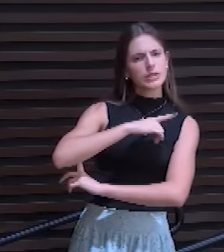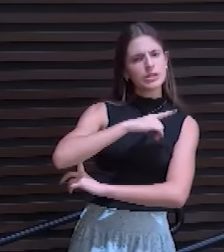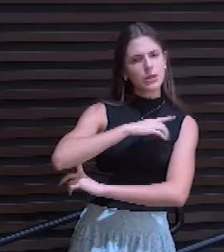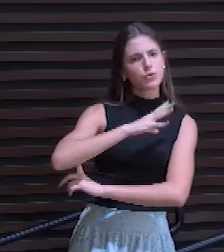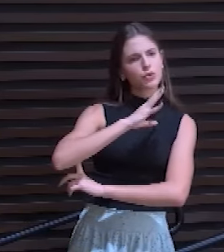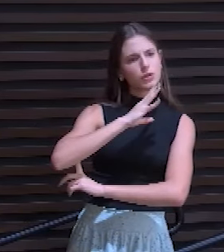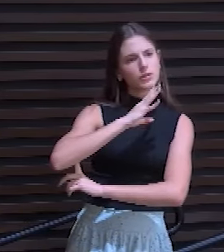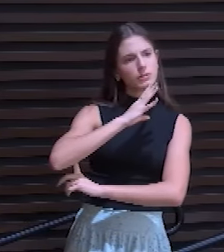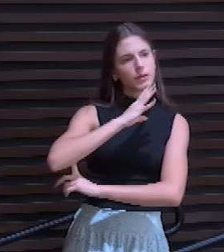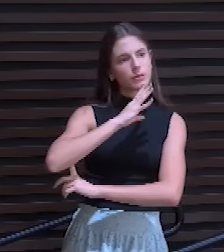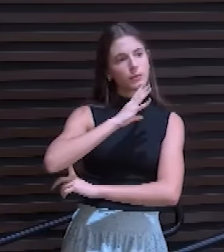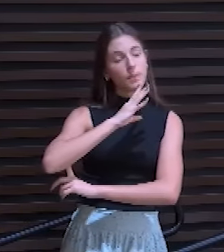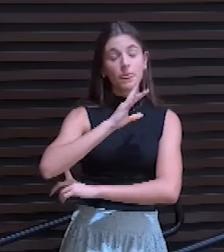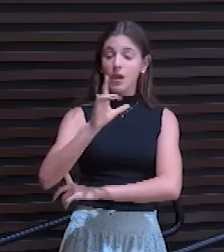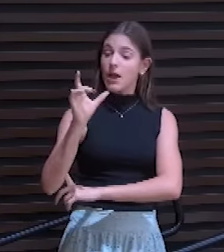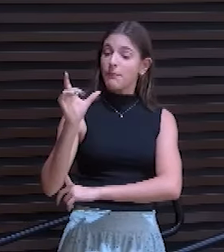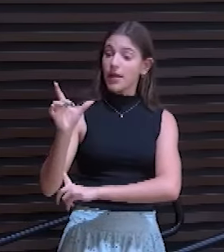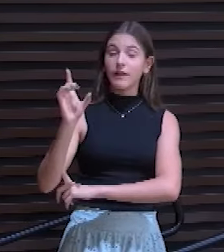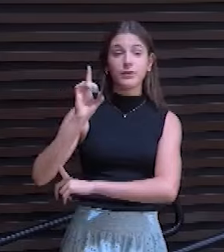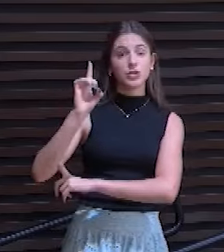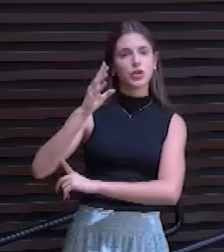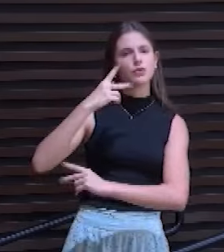que diz que o conhecimento faz o quê?